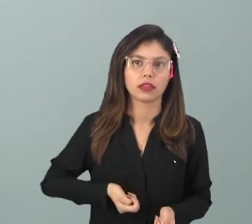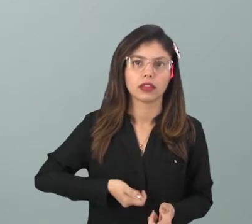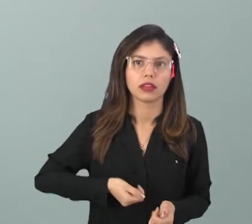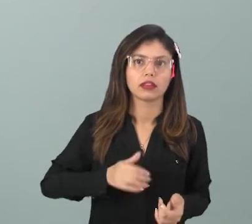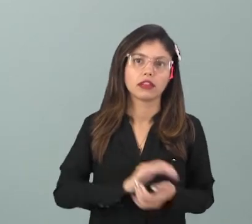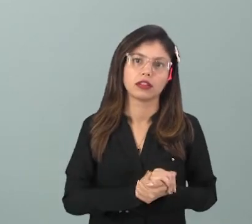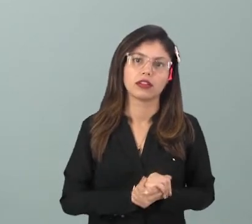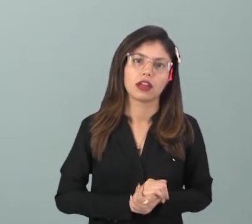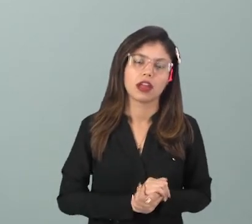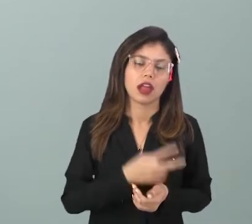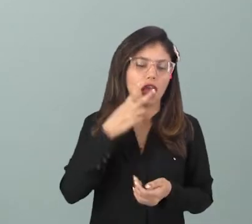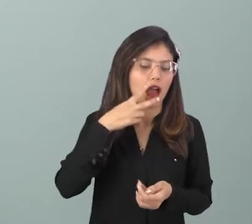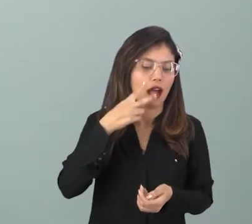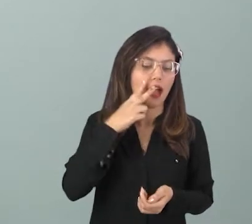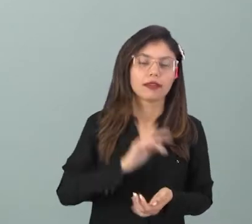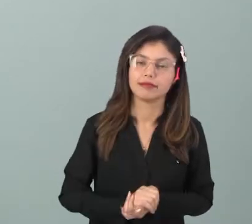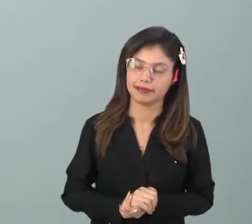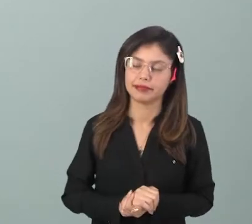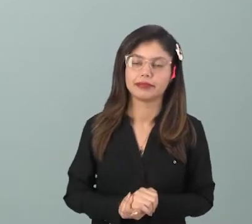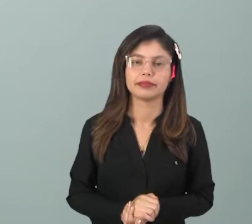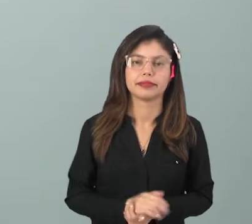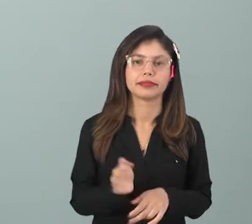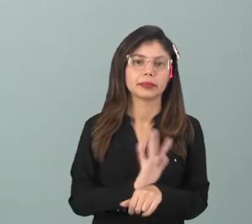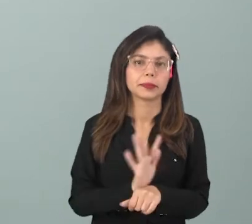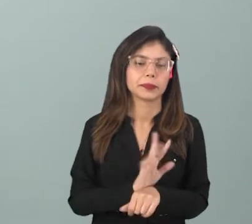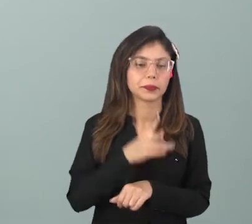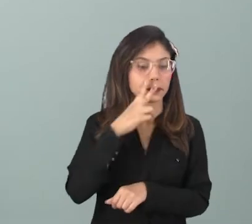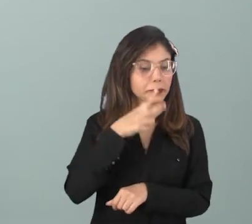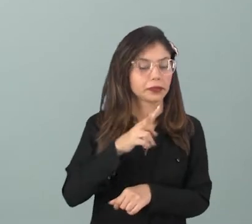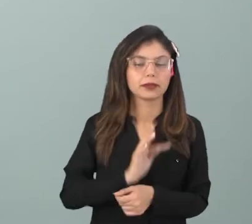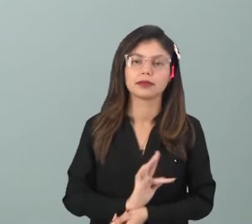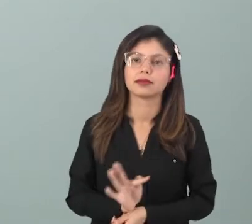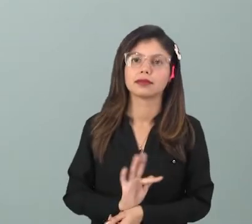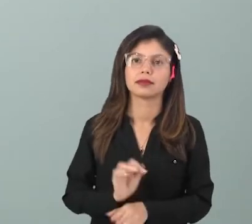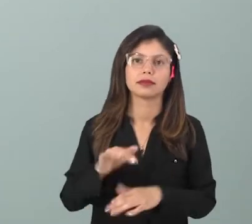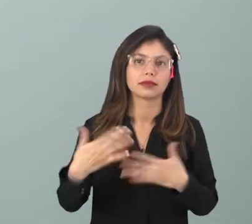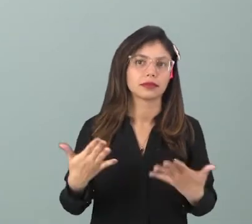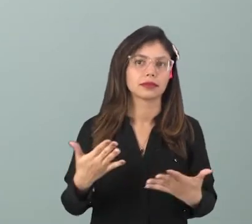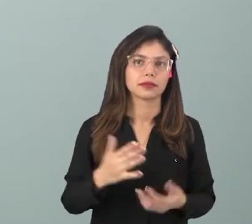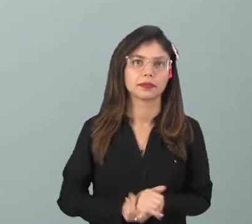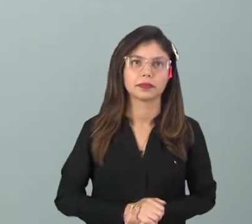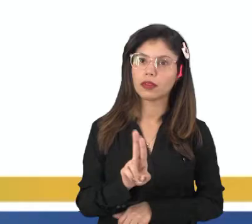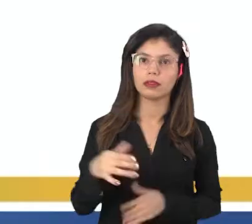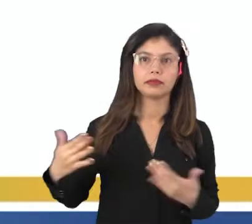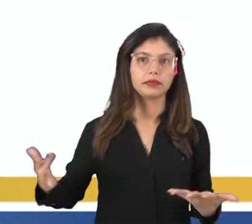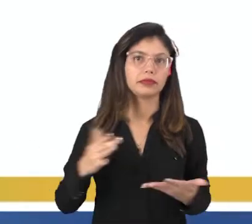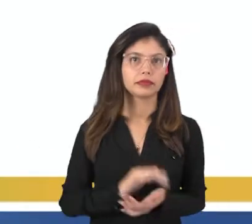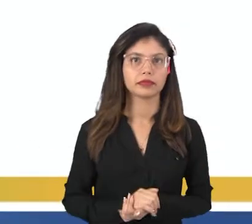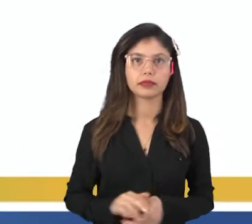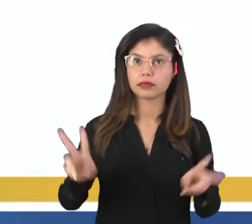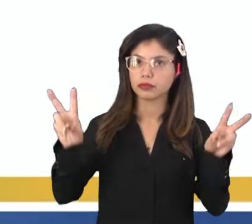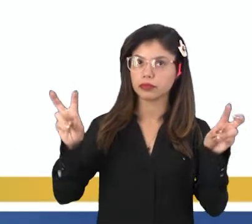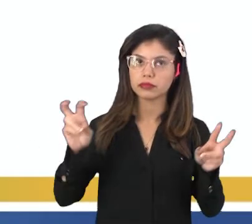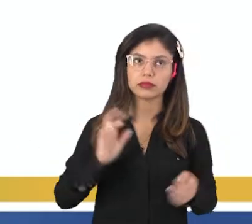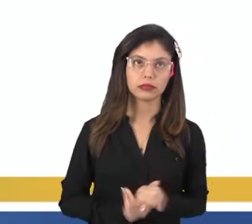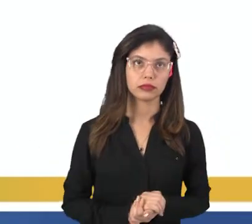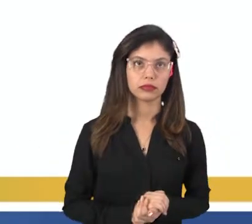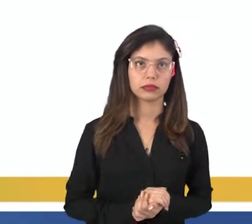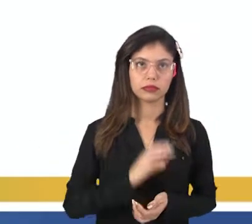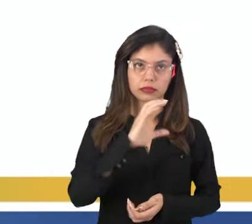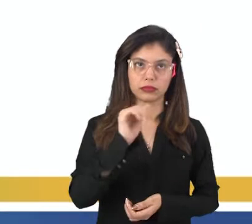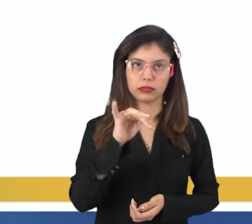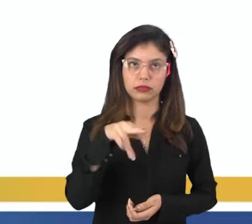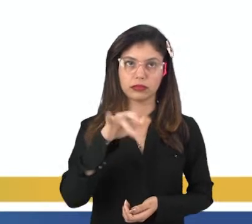um filme para que vocês possam se interessar e assistir vamos lá descobrir agora realmente Qual é esse filme intitulado